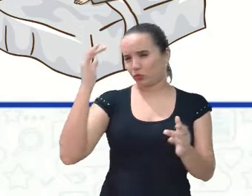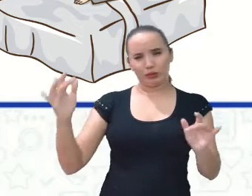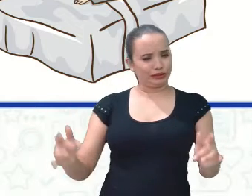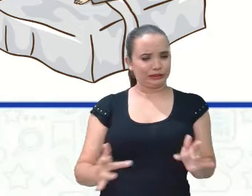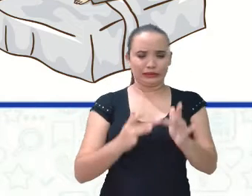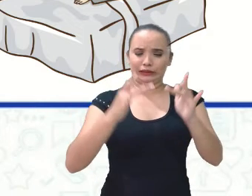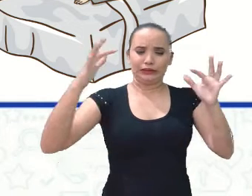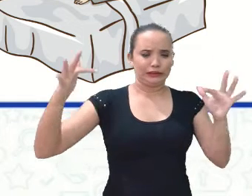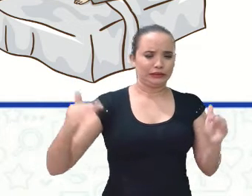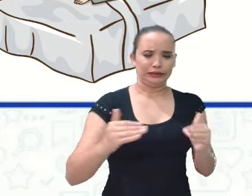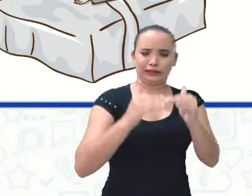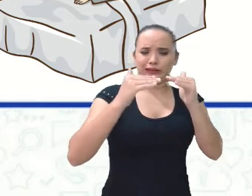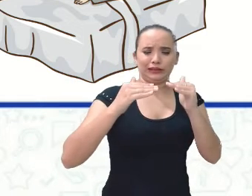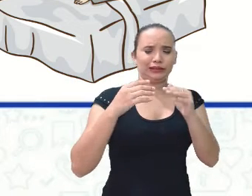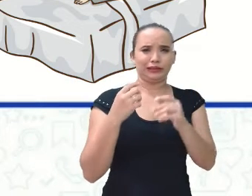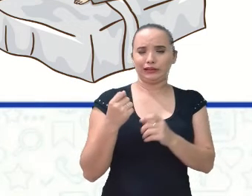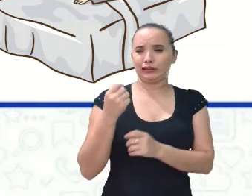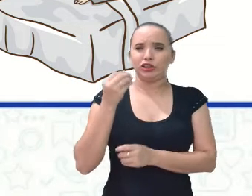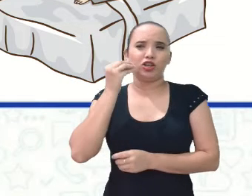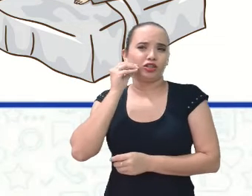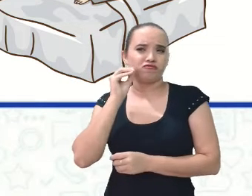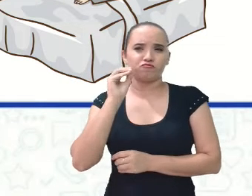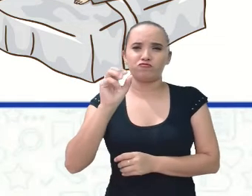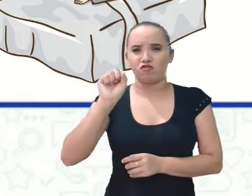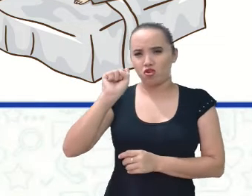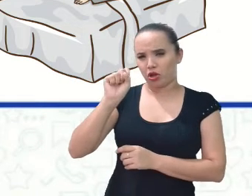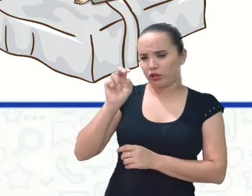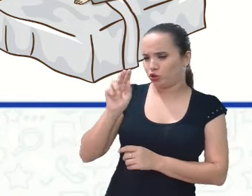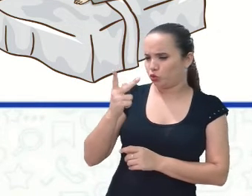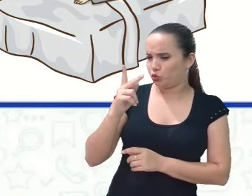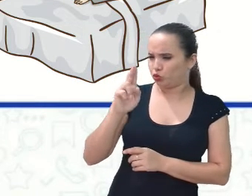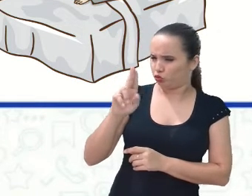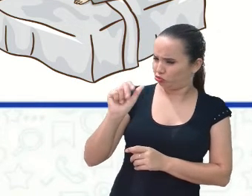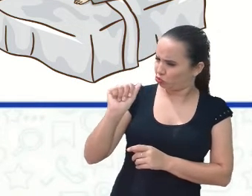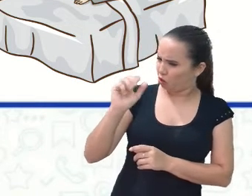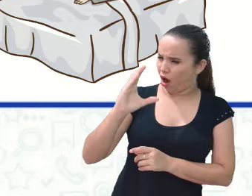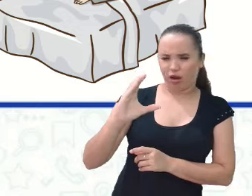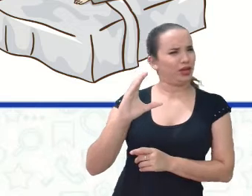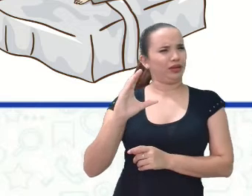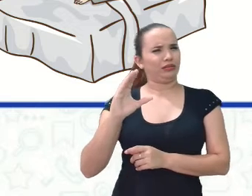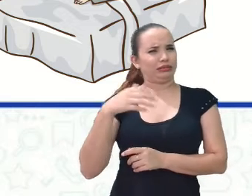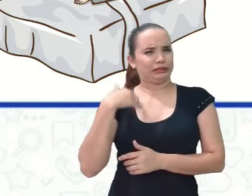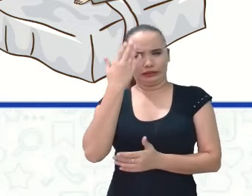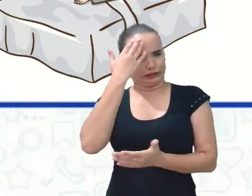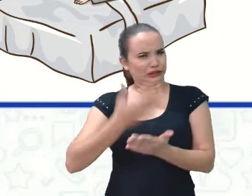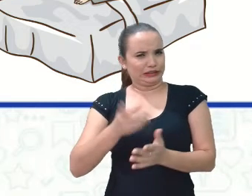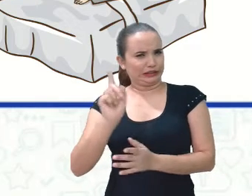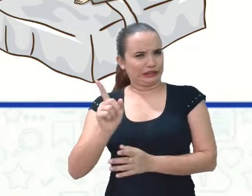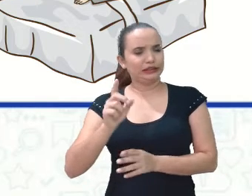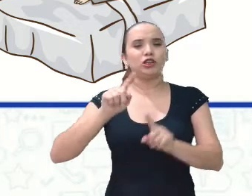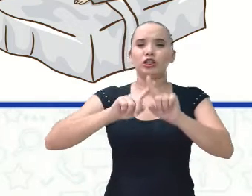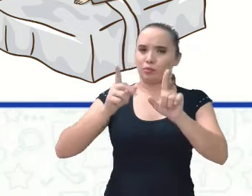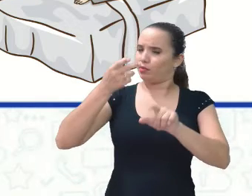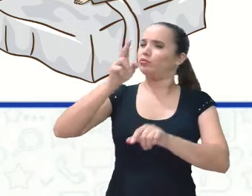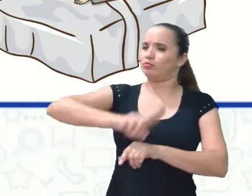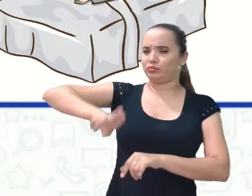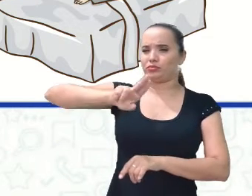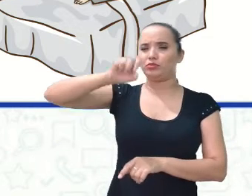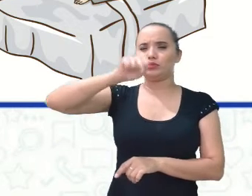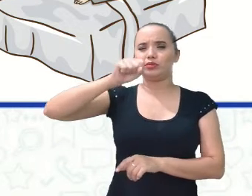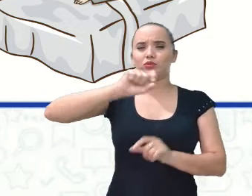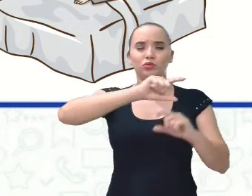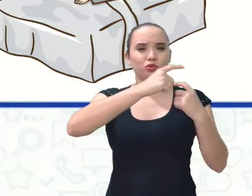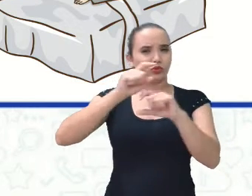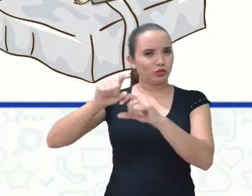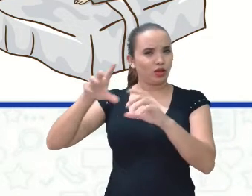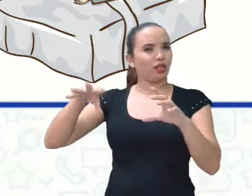tá, gente? Eu não acho que quando a gente beija, faz chuac. Mas é o que é comumente usado para